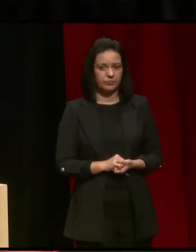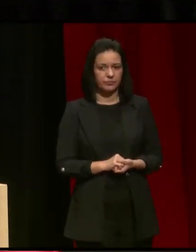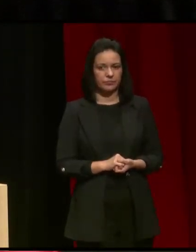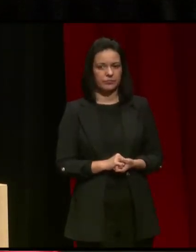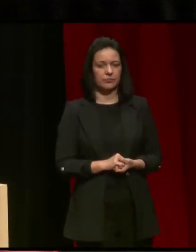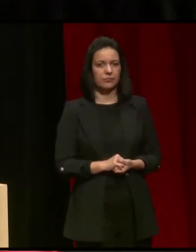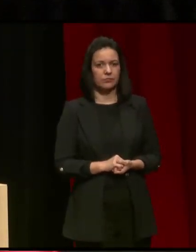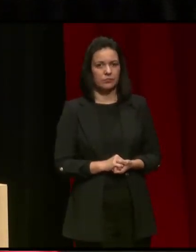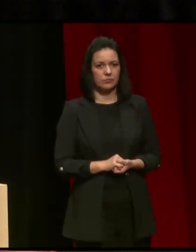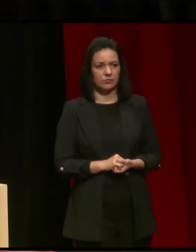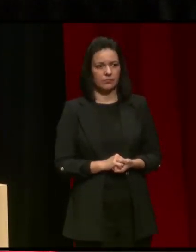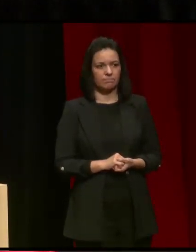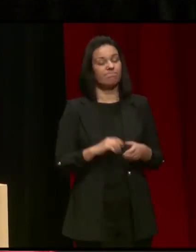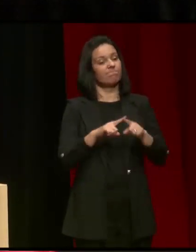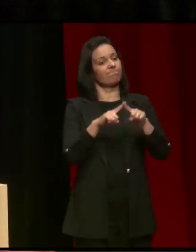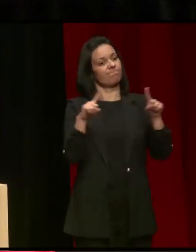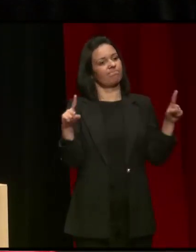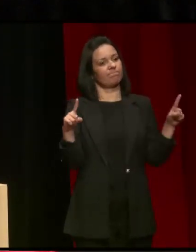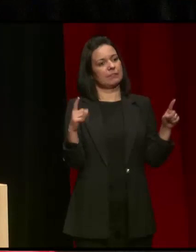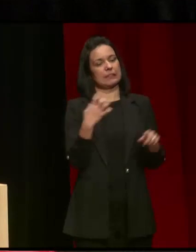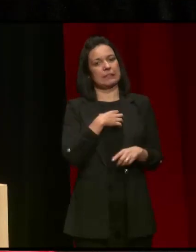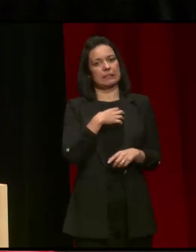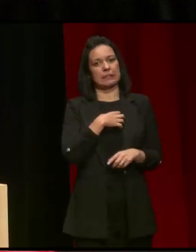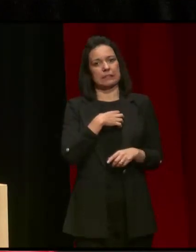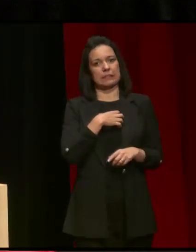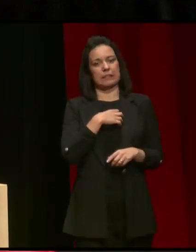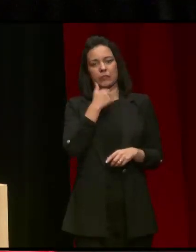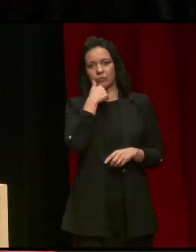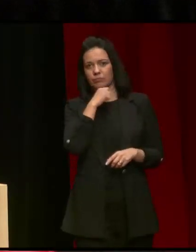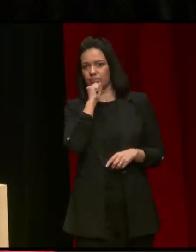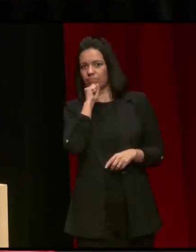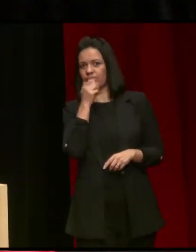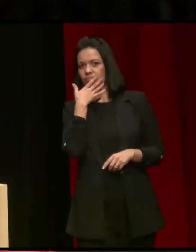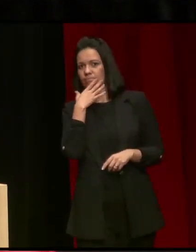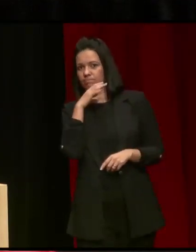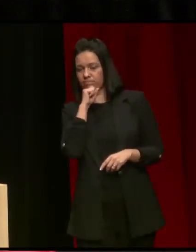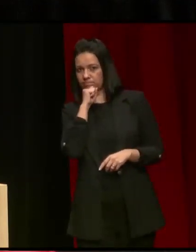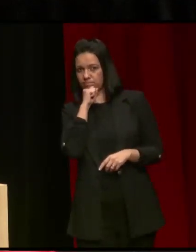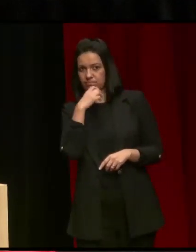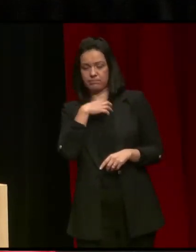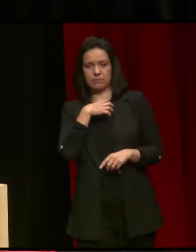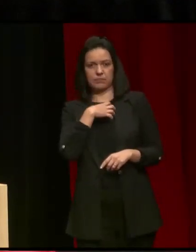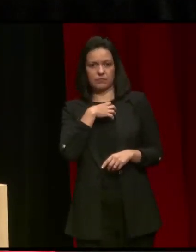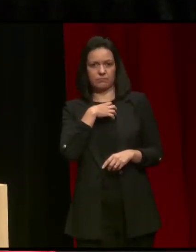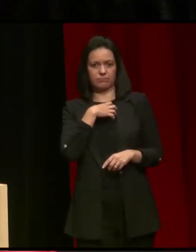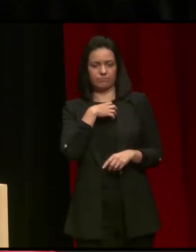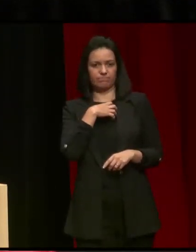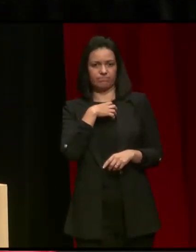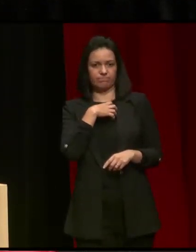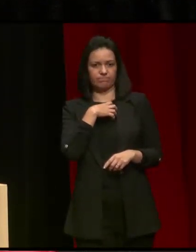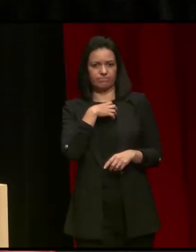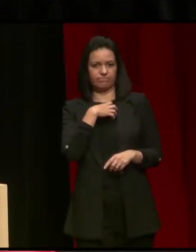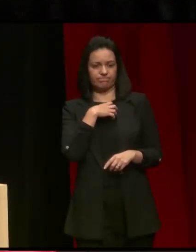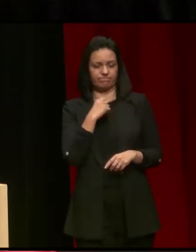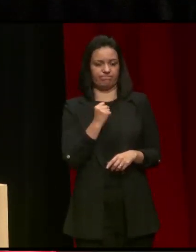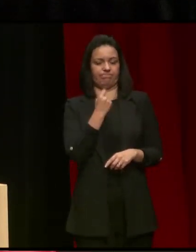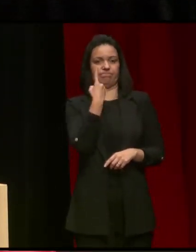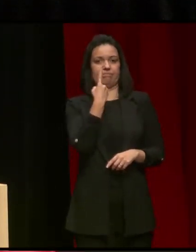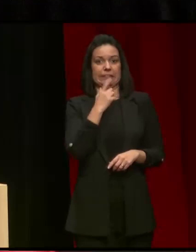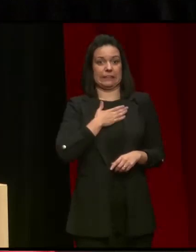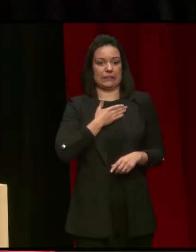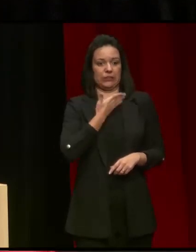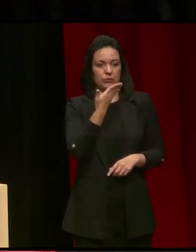Mas é claro que é um choque e... Na época, meu pai não aceitou muito bem. Então, eu vivi um processo